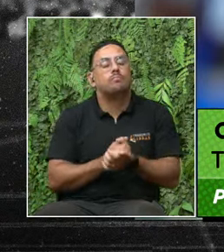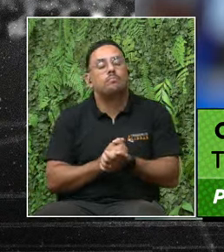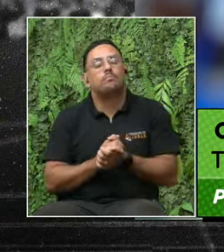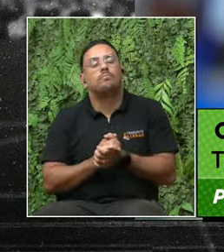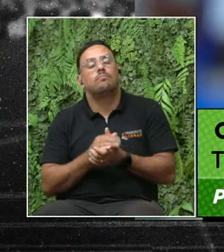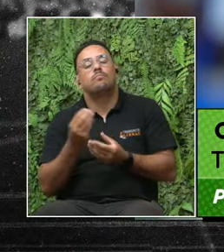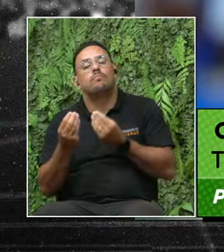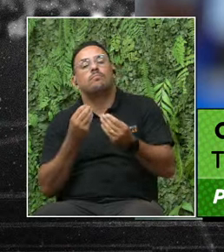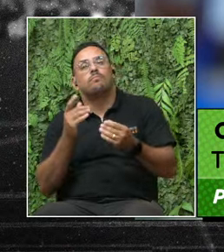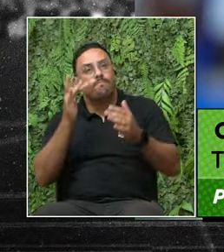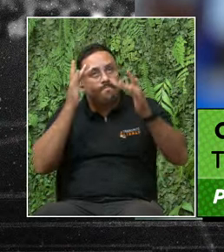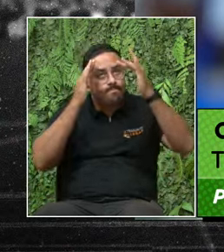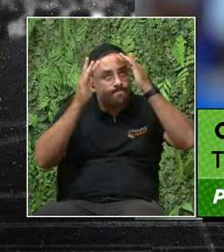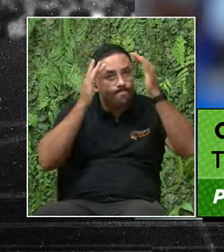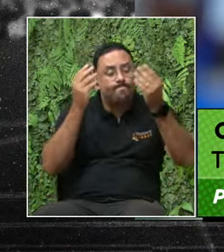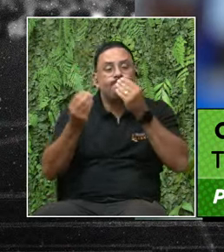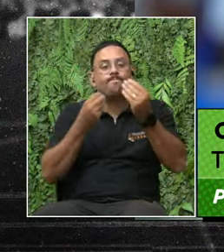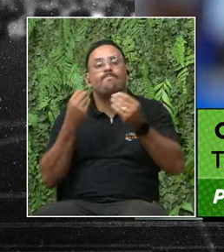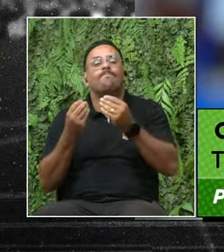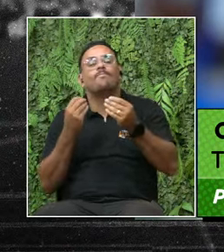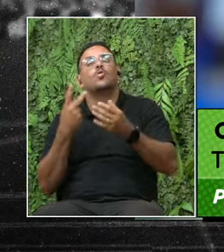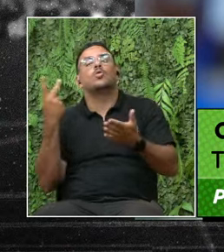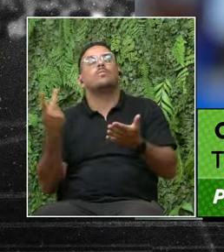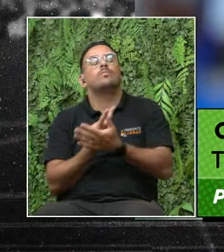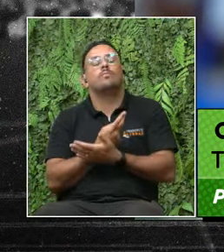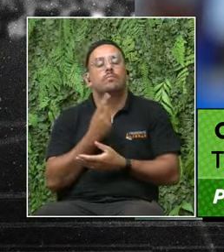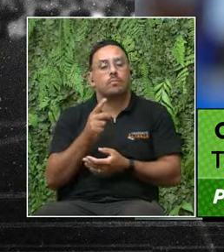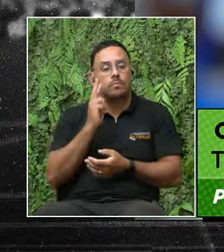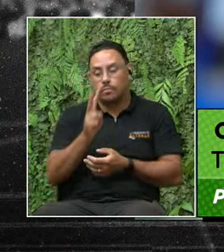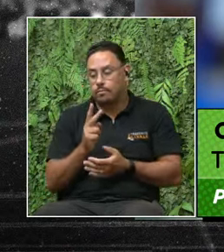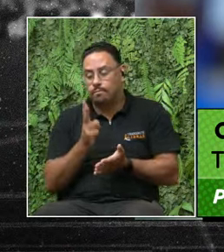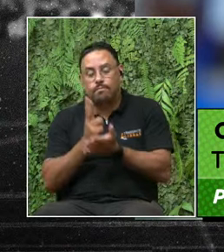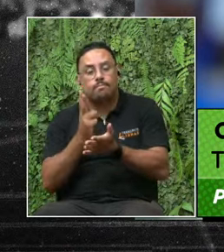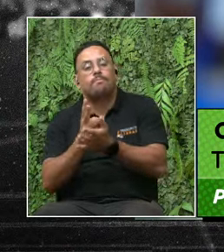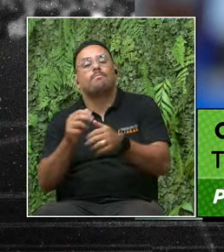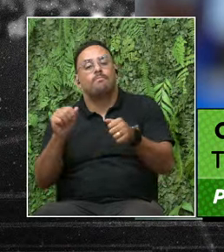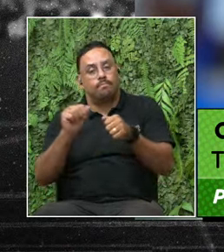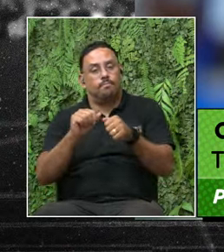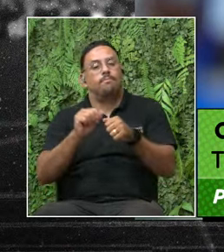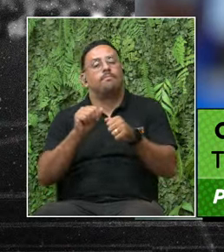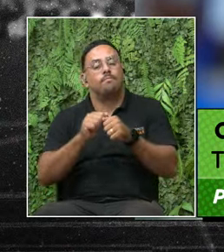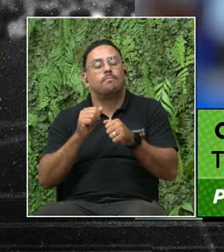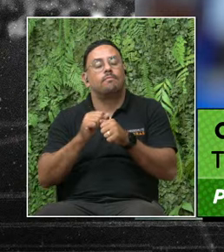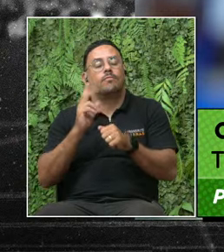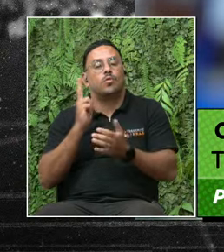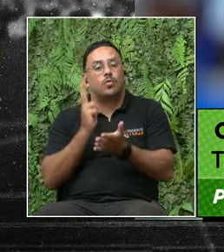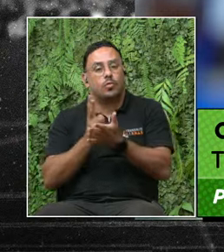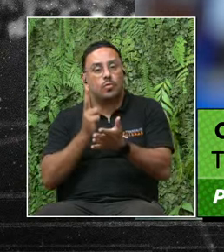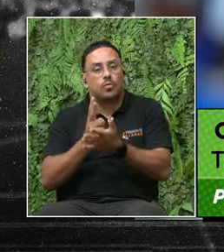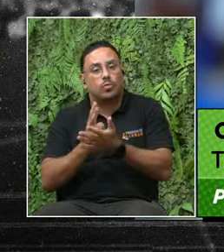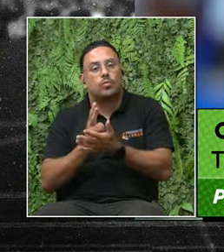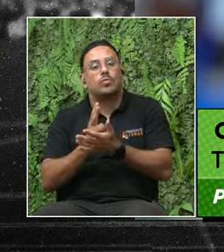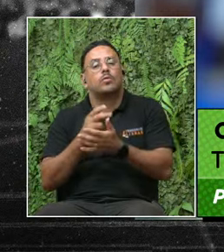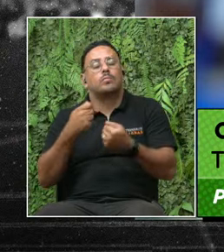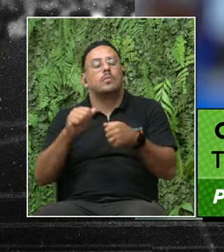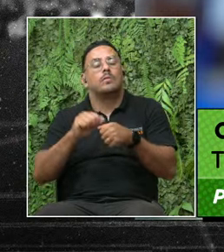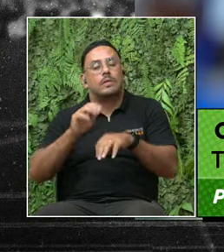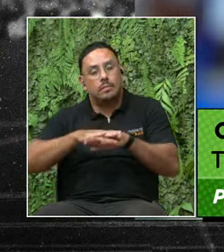e pensar nesse tipo de situação na hora e falar mesmo fazendo gol vou continuar arriscando porque tem